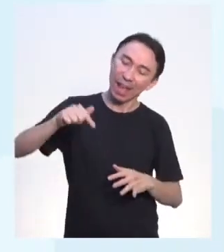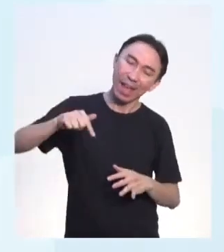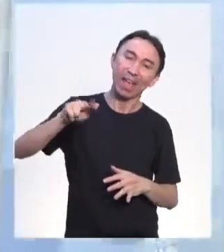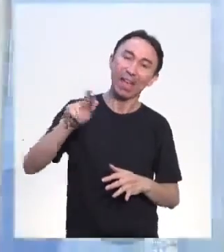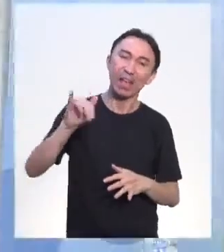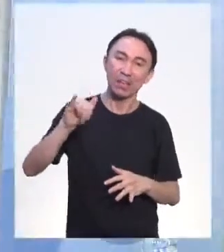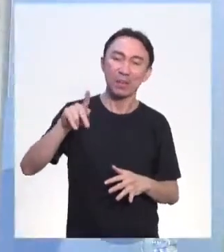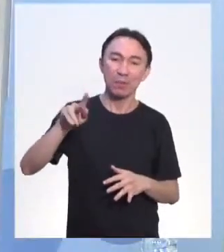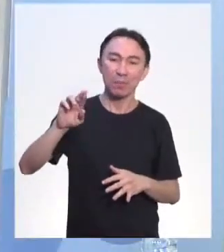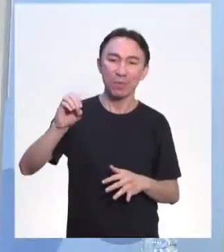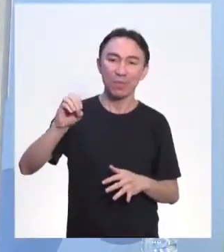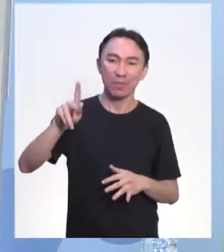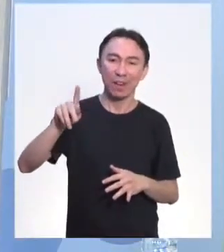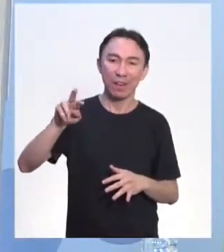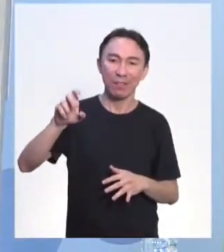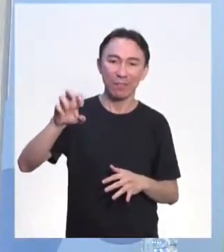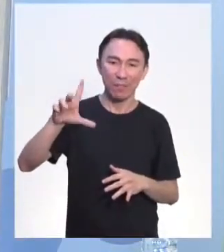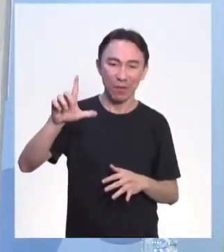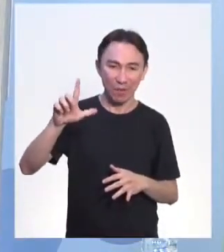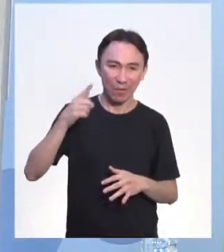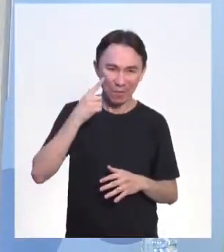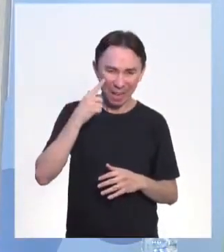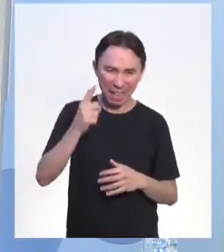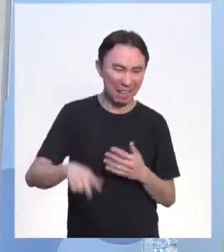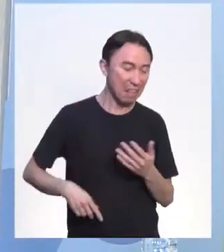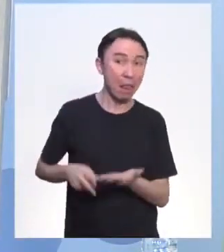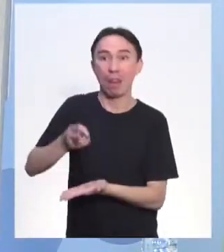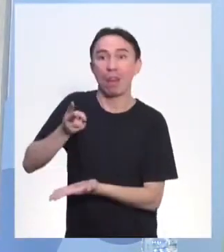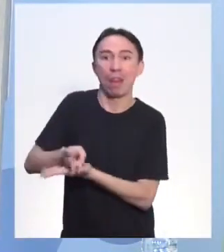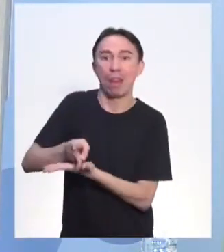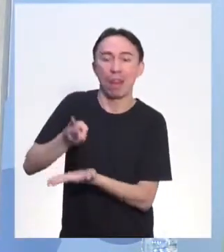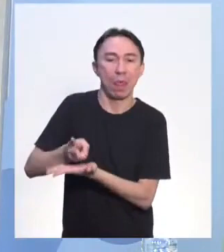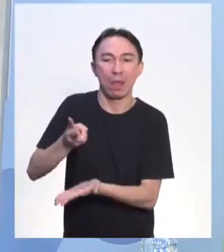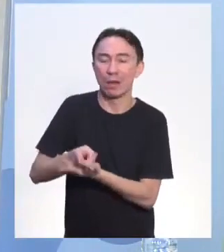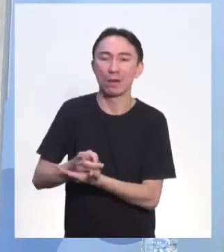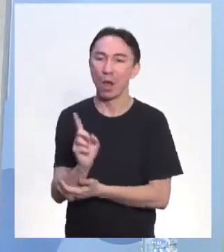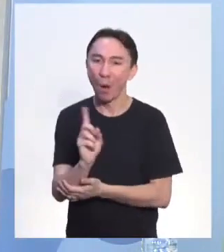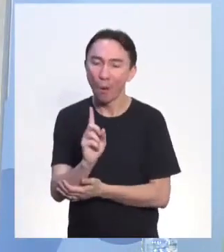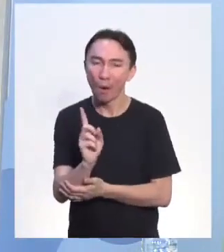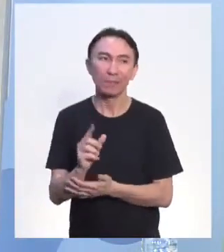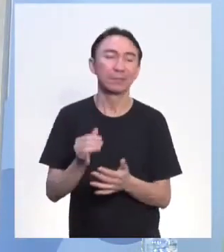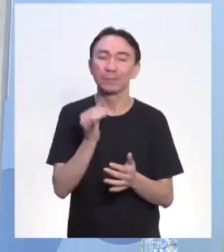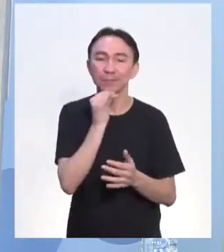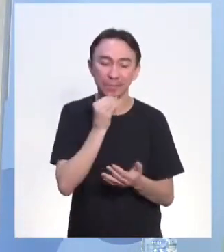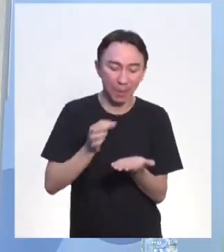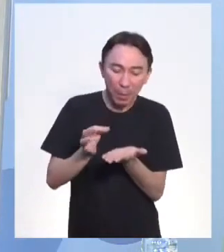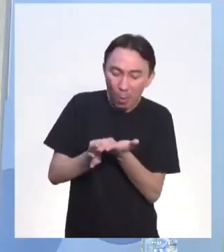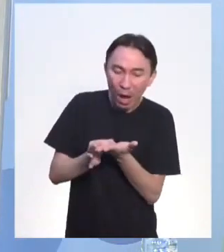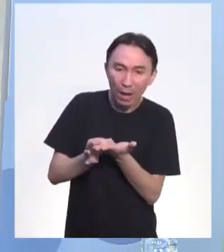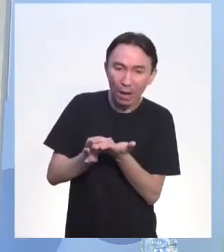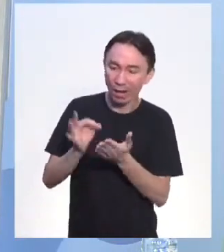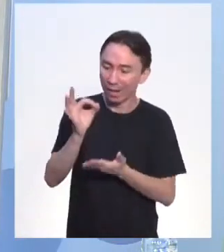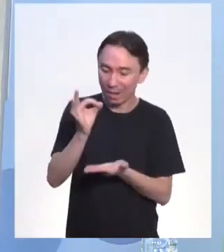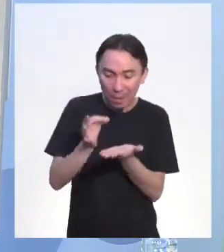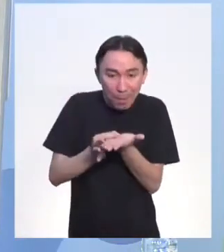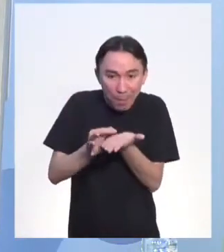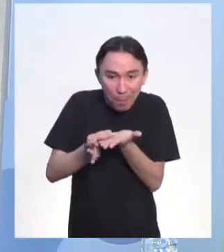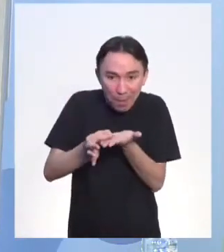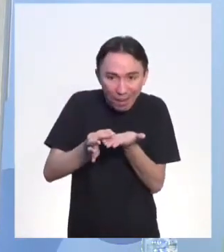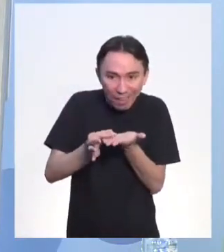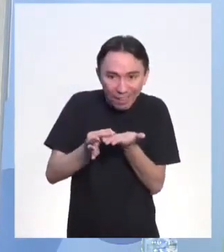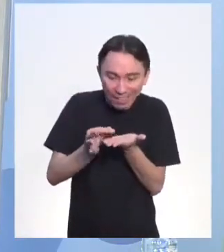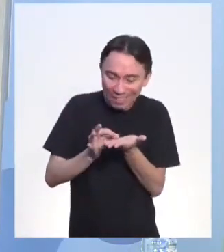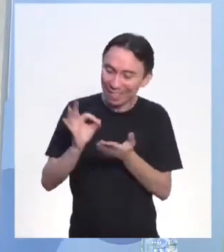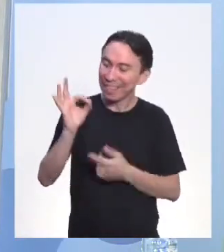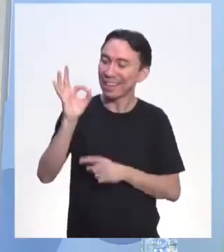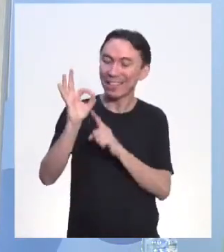última aula, do não viciada. Não sei se vocês lembram disso. Lançamento de uma moeda não viciada. Então, quando a gente tem uma moeda não viciada,